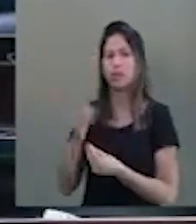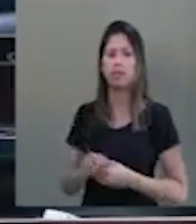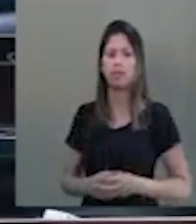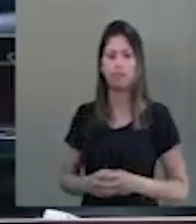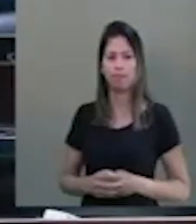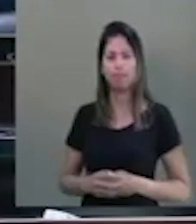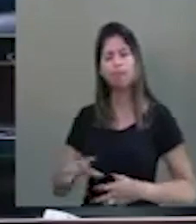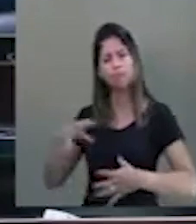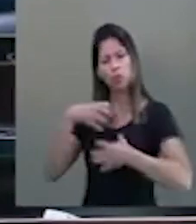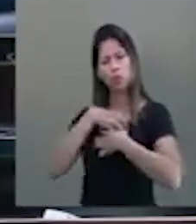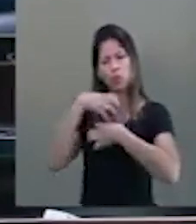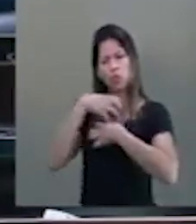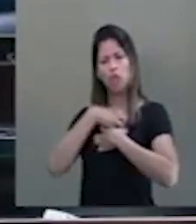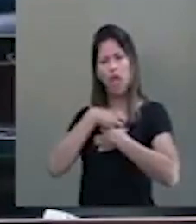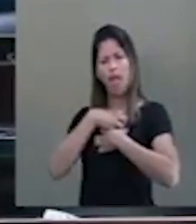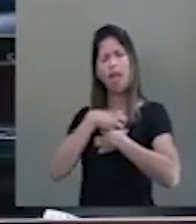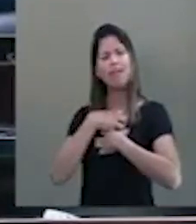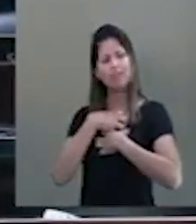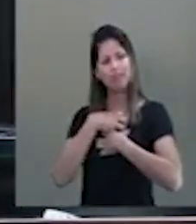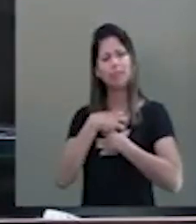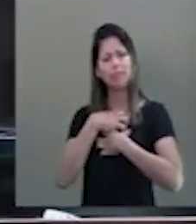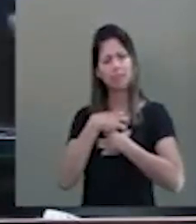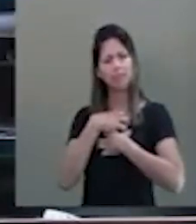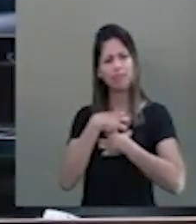Nos gestos.